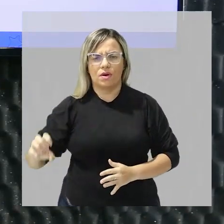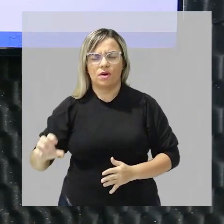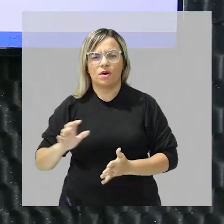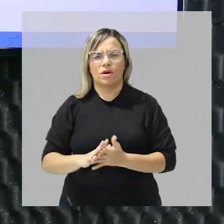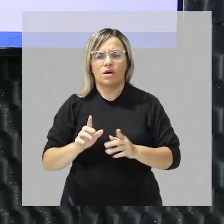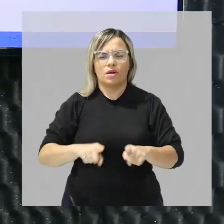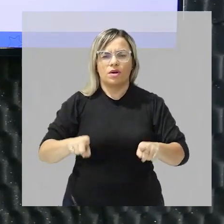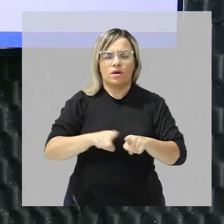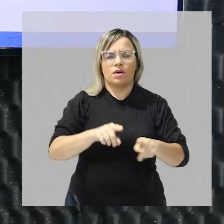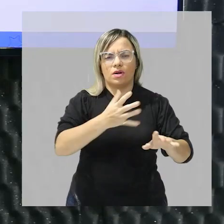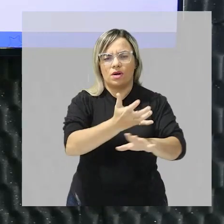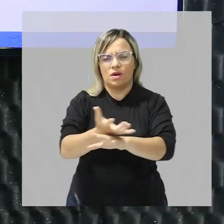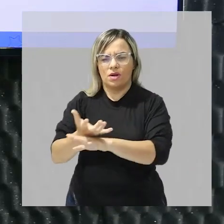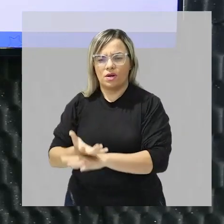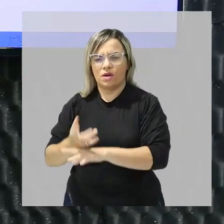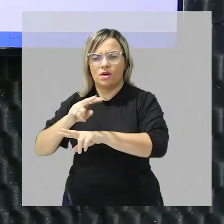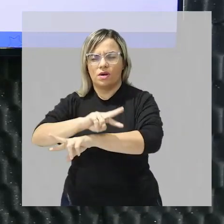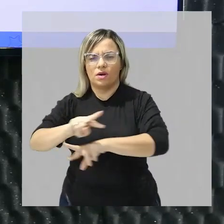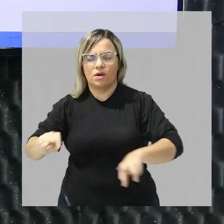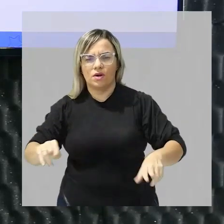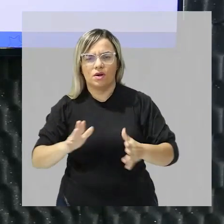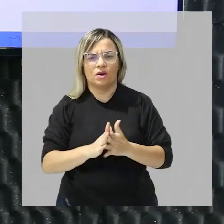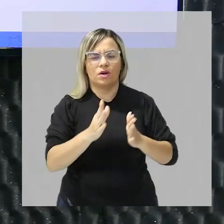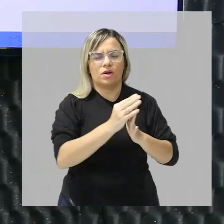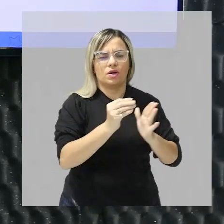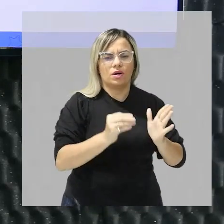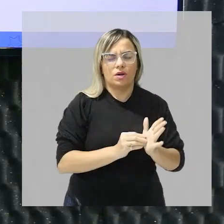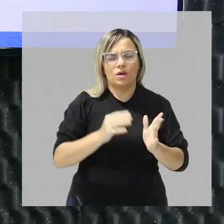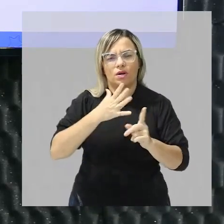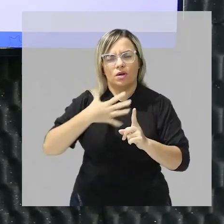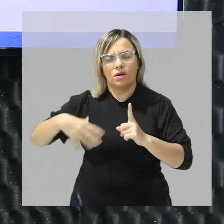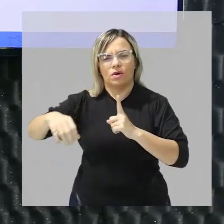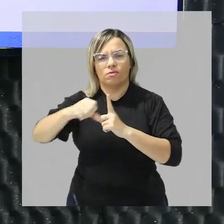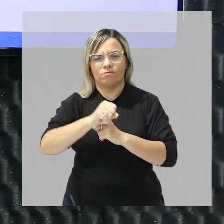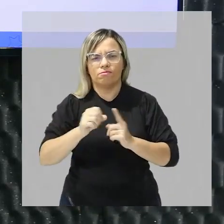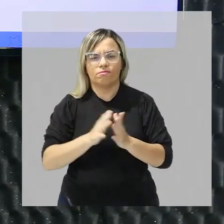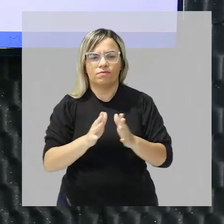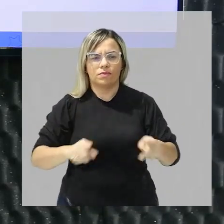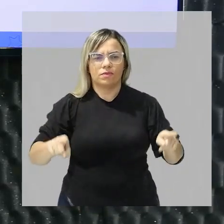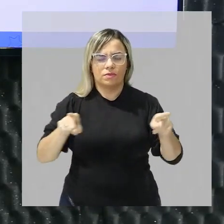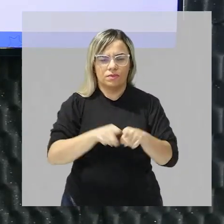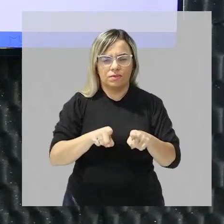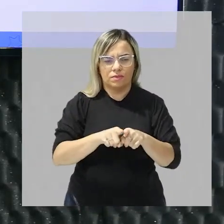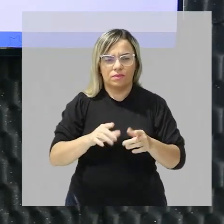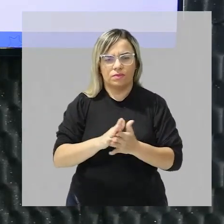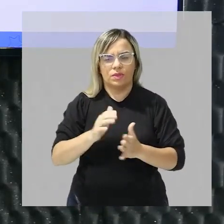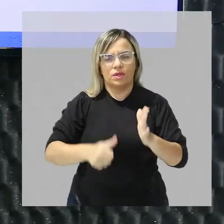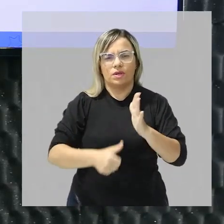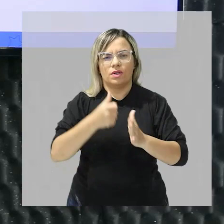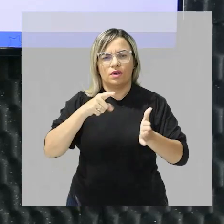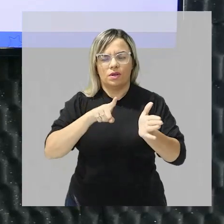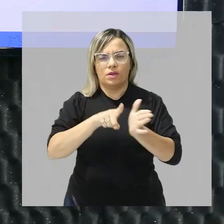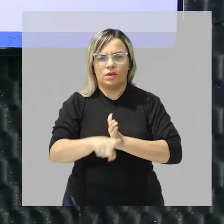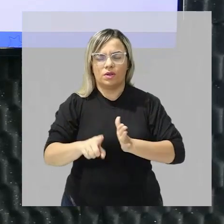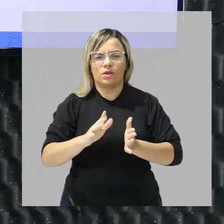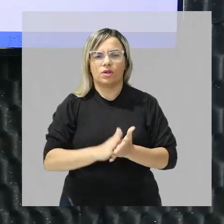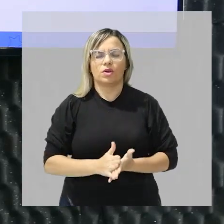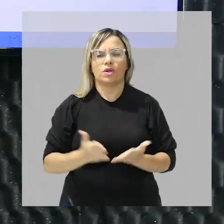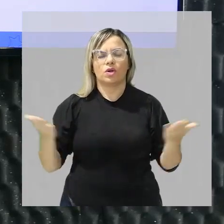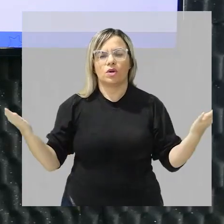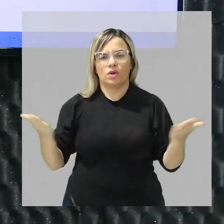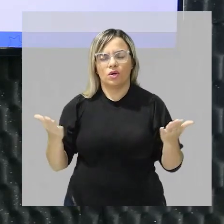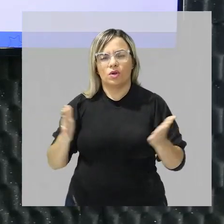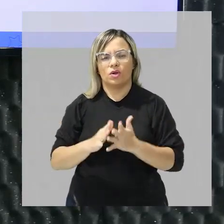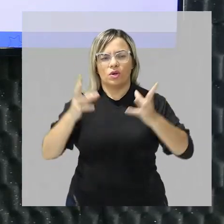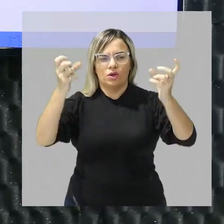dos professores, das outras matérias, de sociologia também. Então, olha só, primeira questão que a gente vai trabalhar, uma questão que